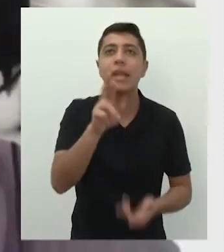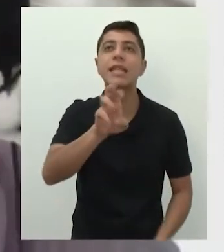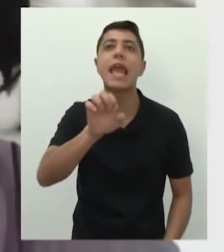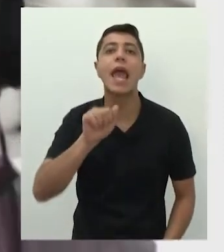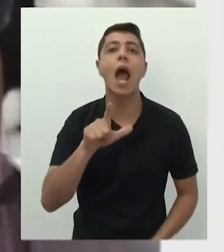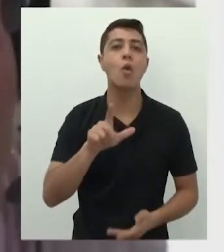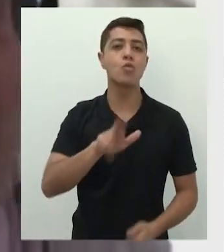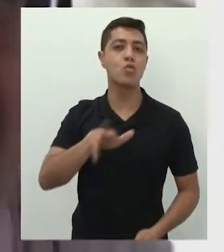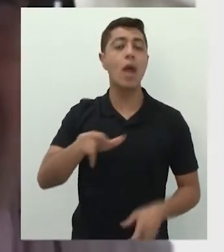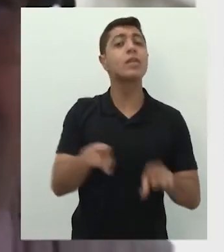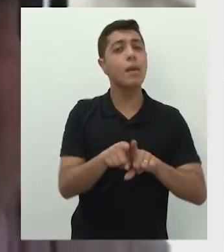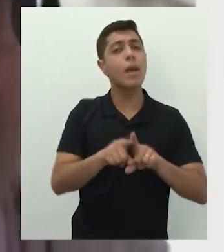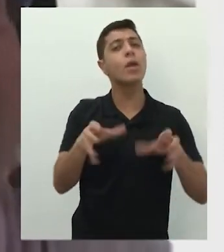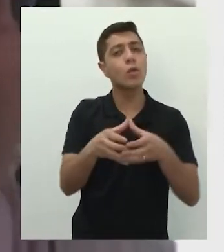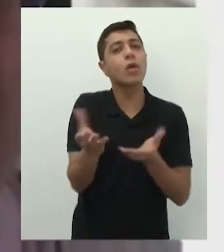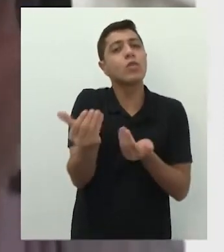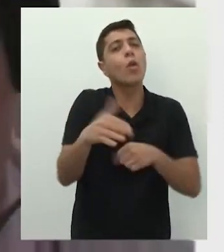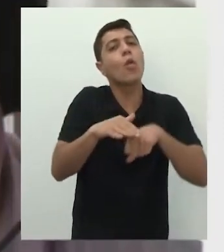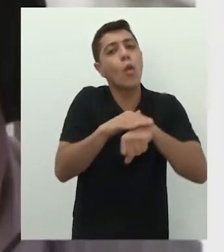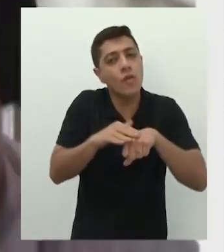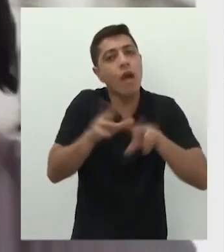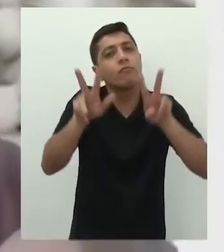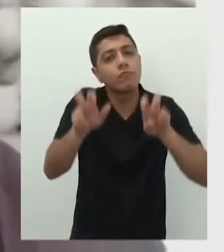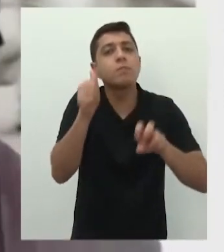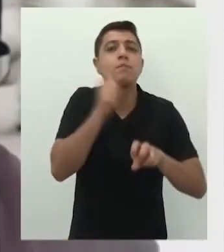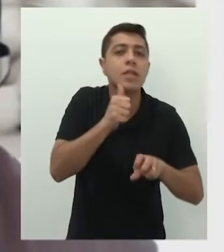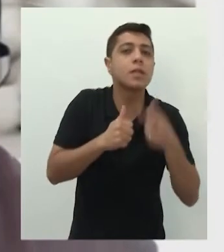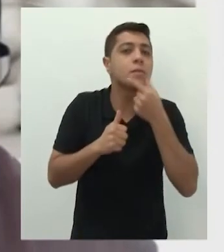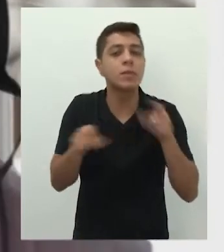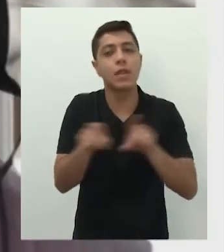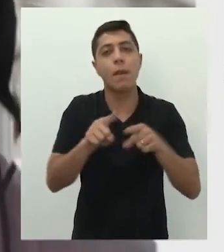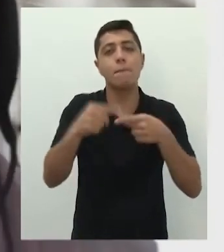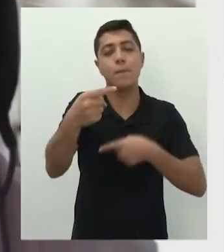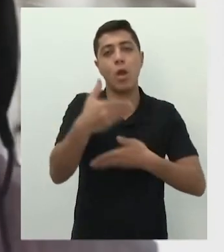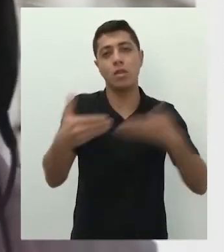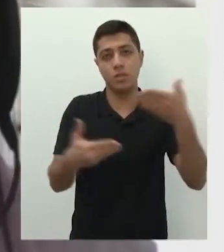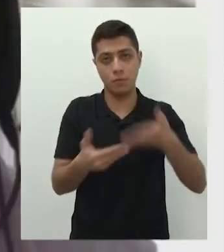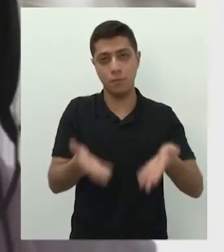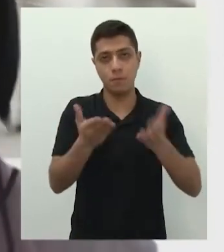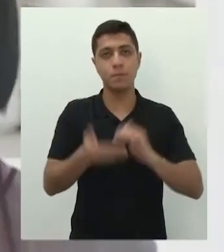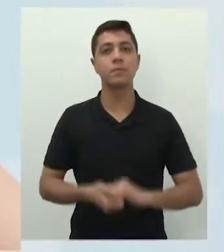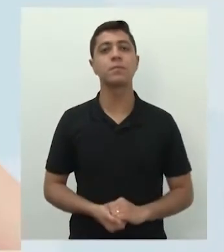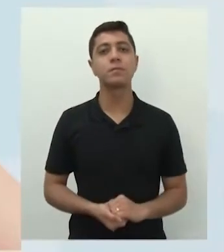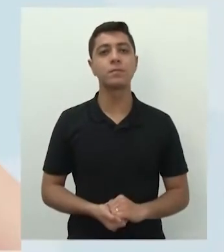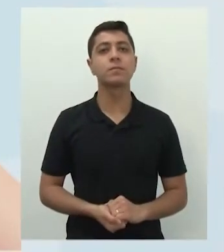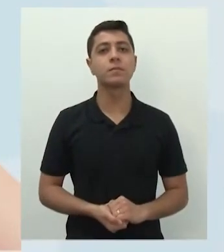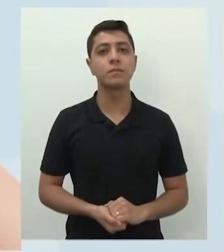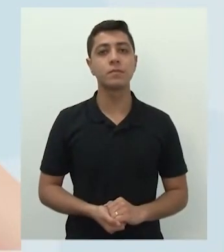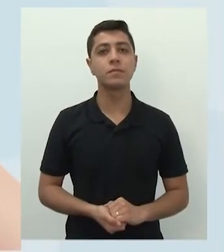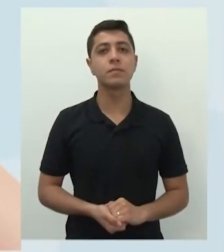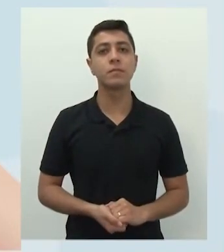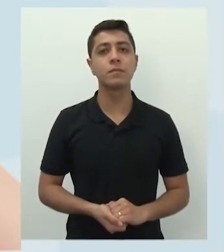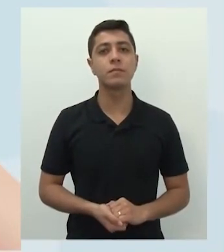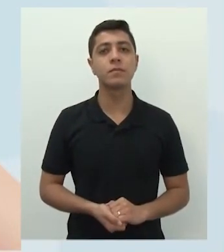uma outra comunicação. Essa voz que vocês estão ouvindo não é uma voz minha, essa é uma voz digital, é uma voz